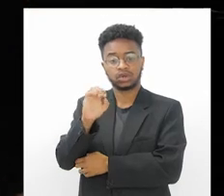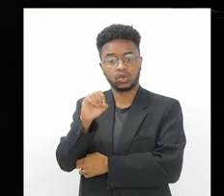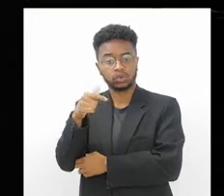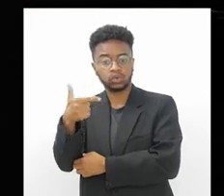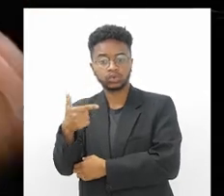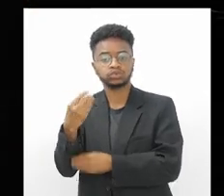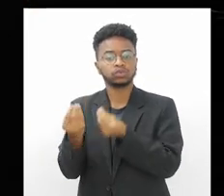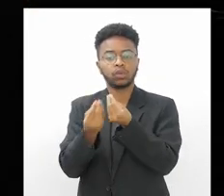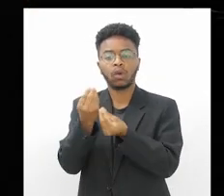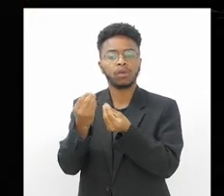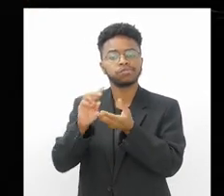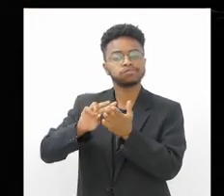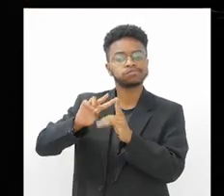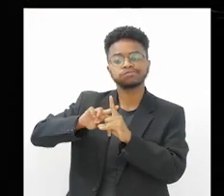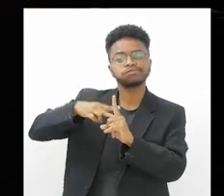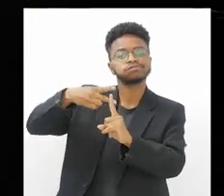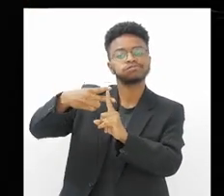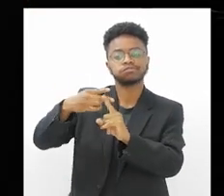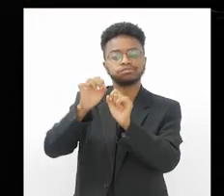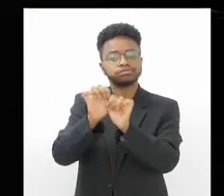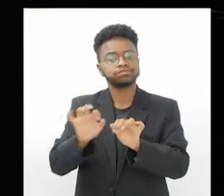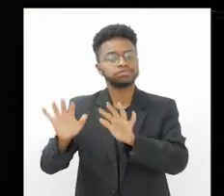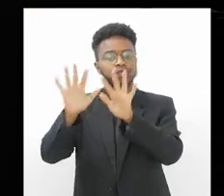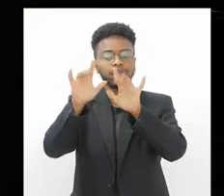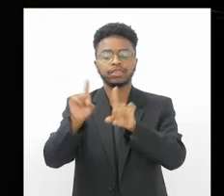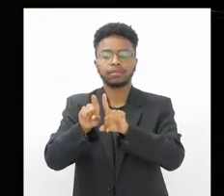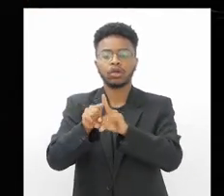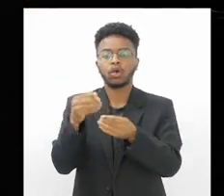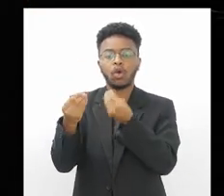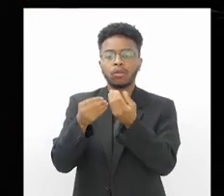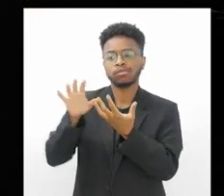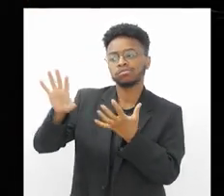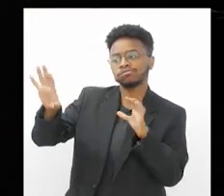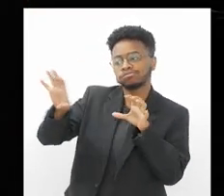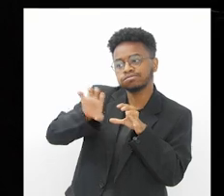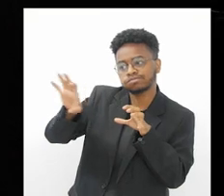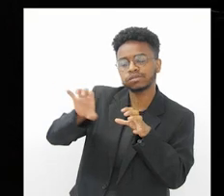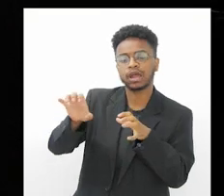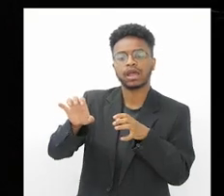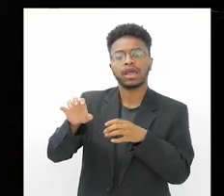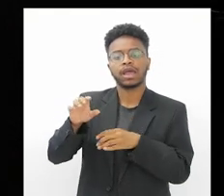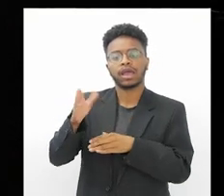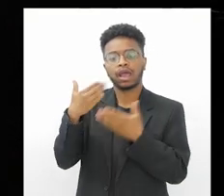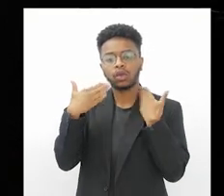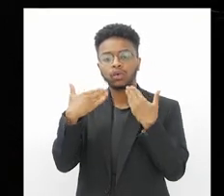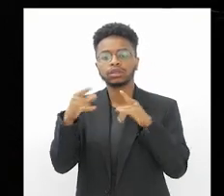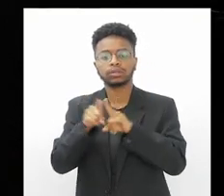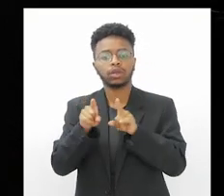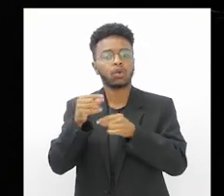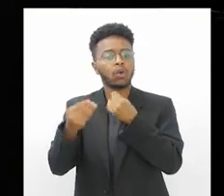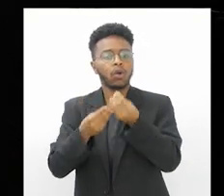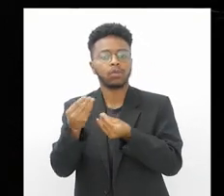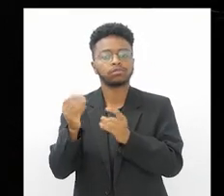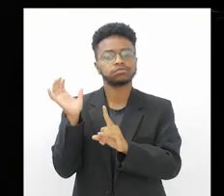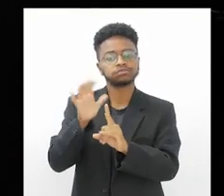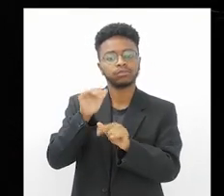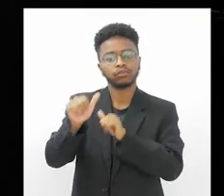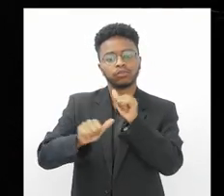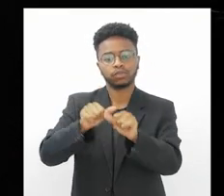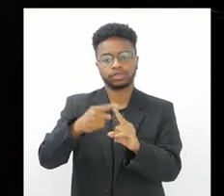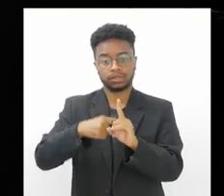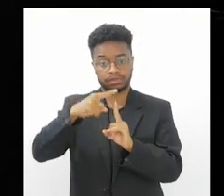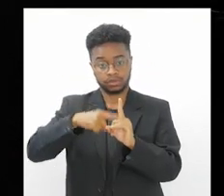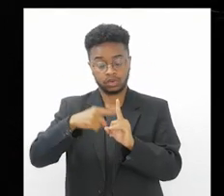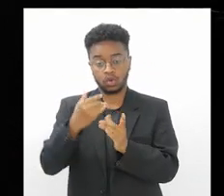carbono na atmosfera e absorção de calor e, portanto, aumento de temperatura. Esses estudos da década de 70 são os estudos